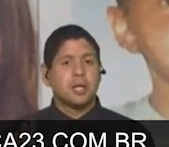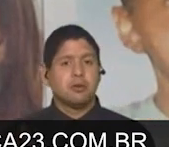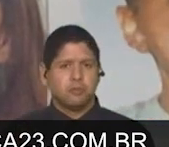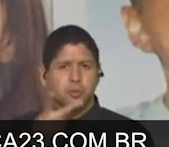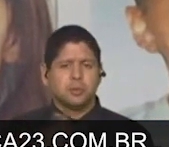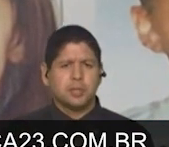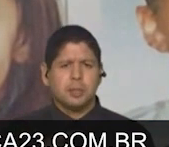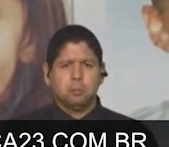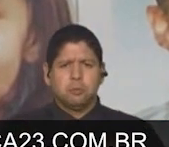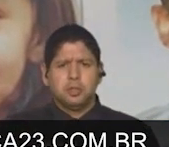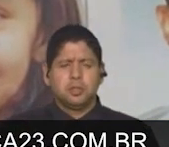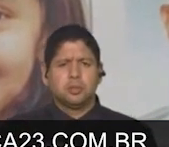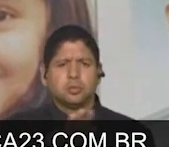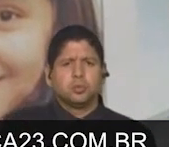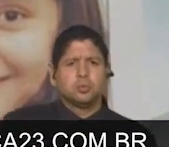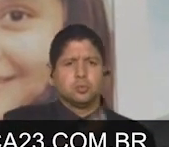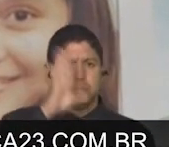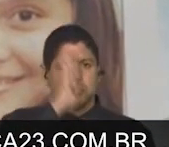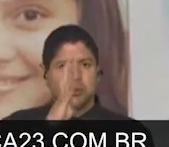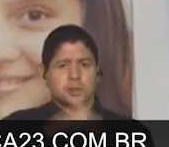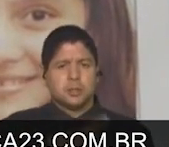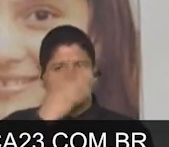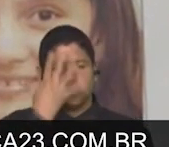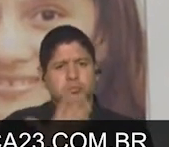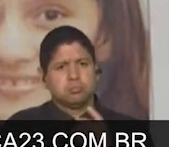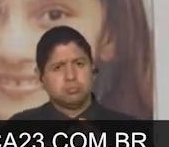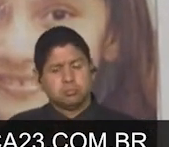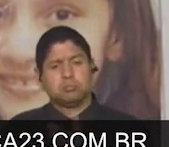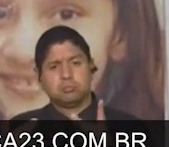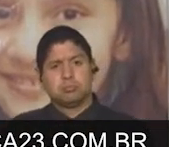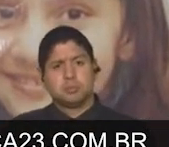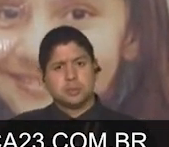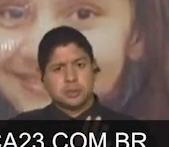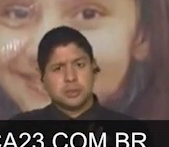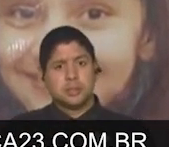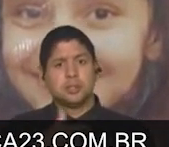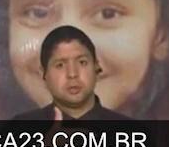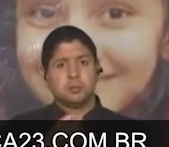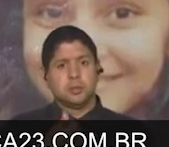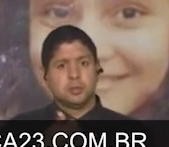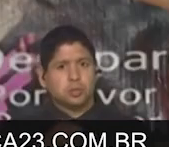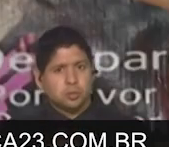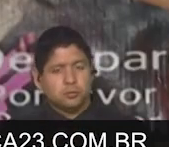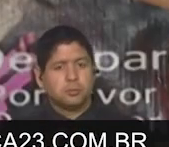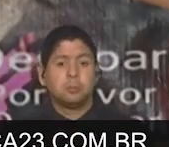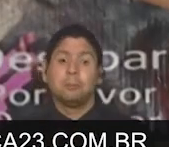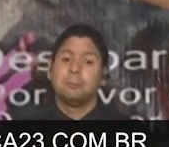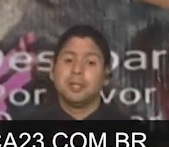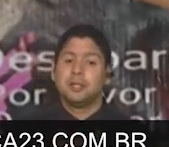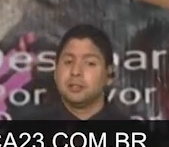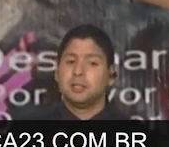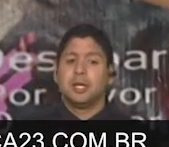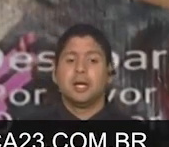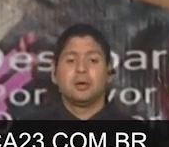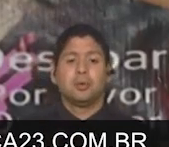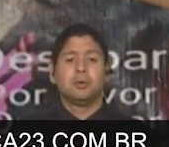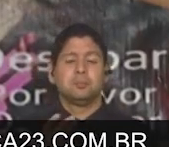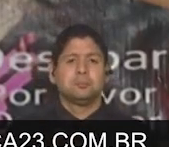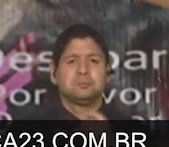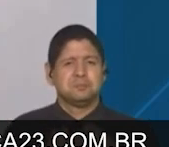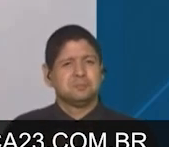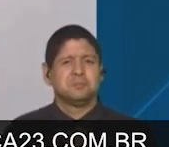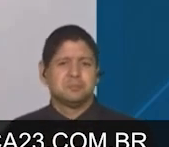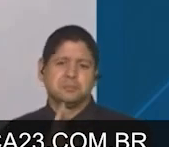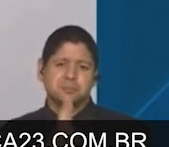existe uma política nacional de pessoas desaparecidas definida por lei em 2019, mas até agora com poucos